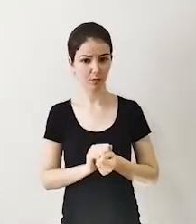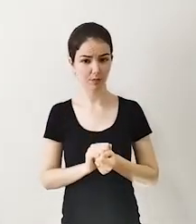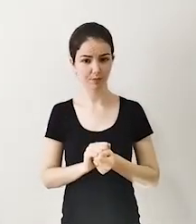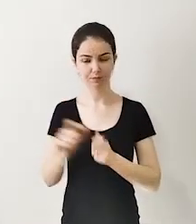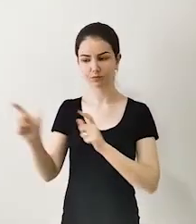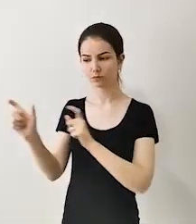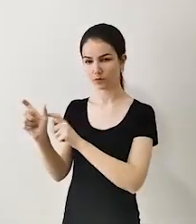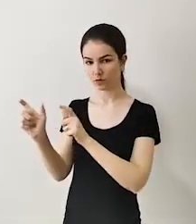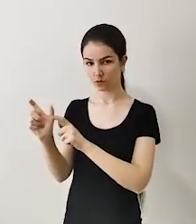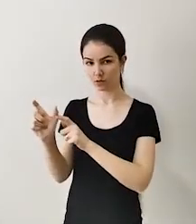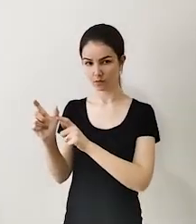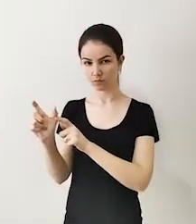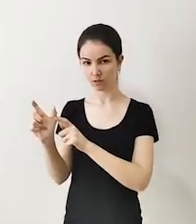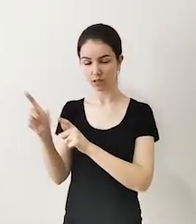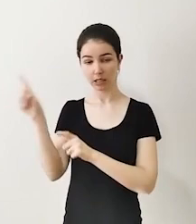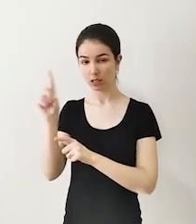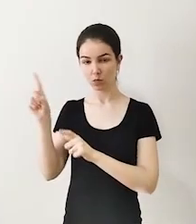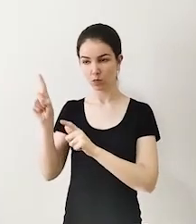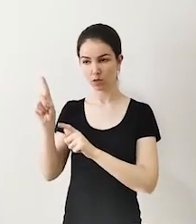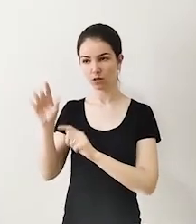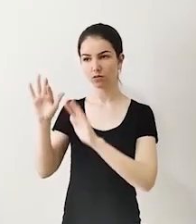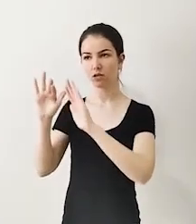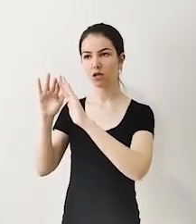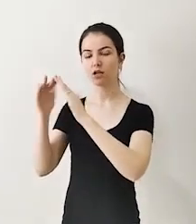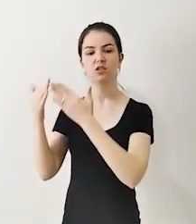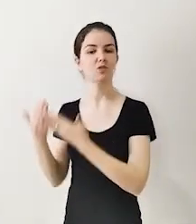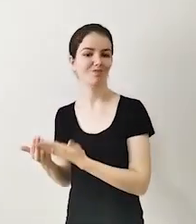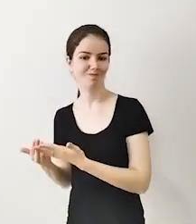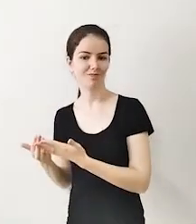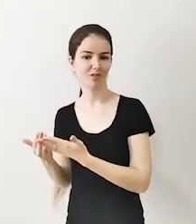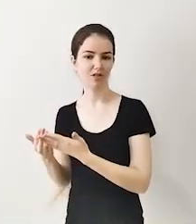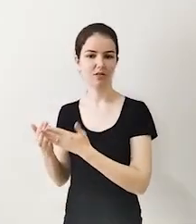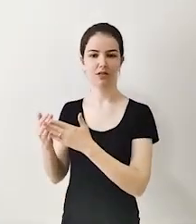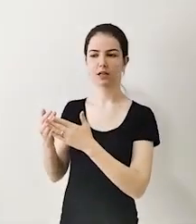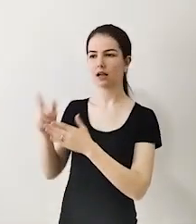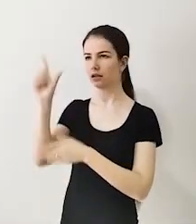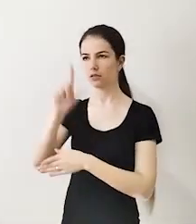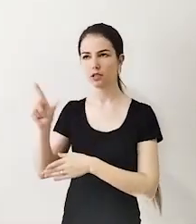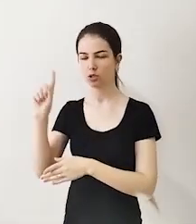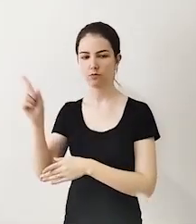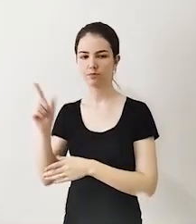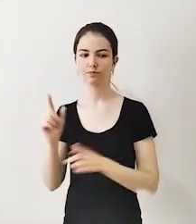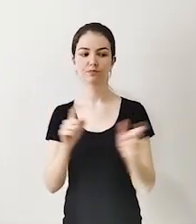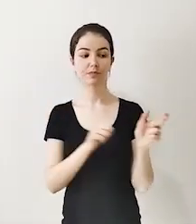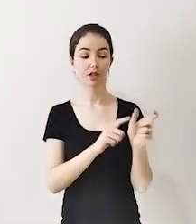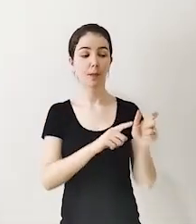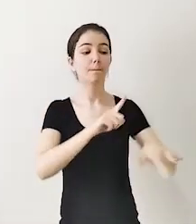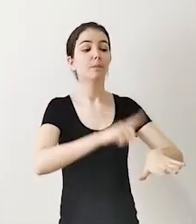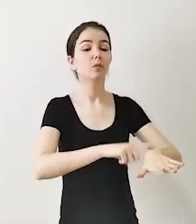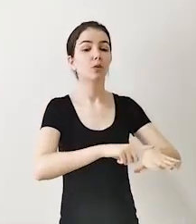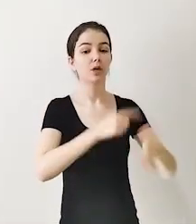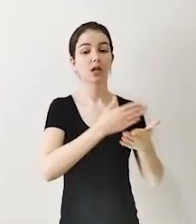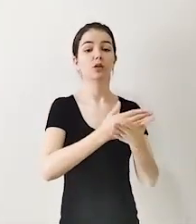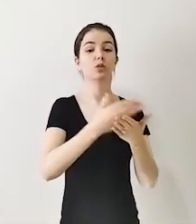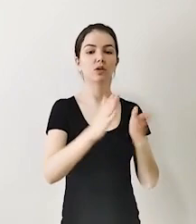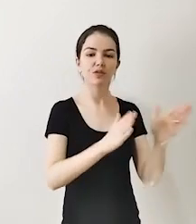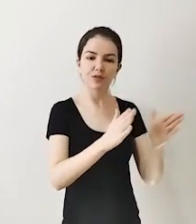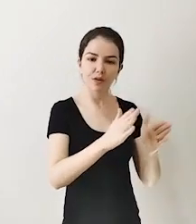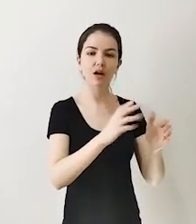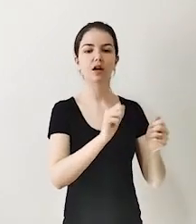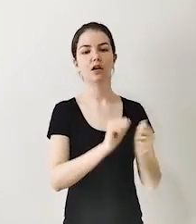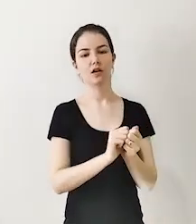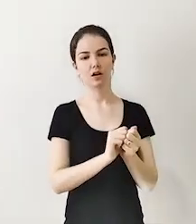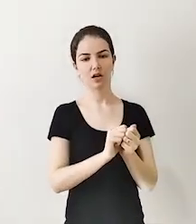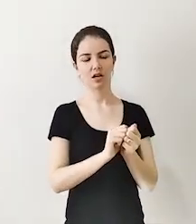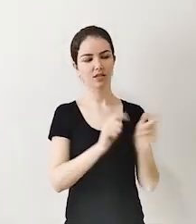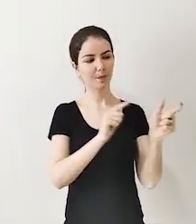que a prof vai usar sempre não é tipo, a escola, a literatura e tal. É sempre o momento, a fase. Oh, lembra